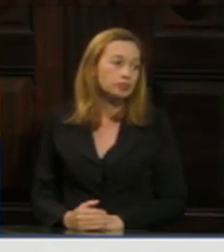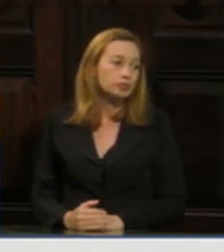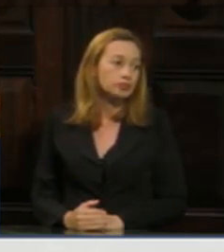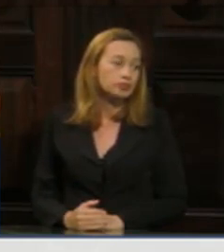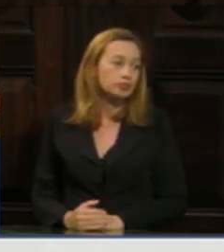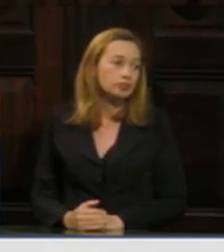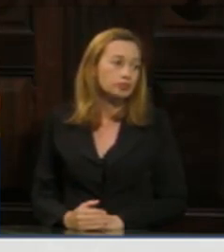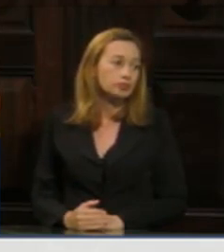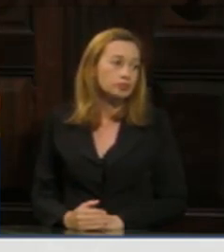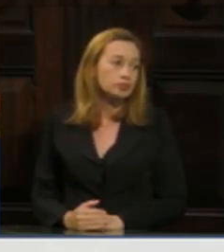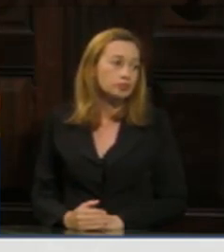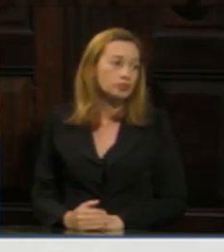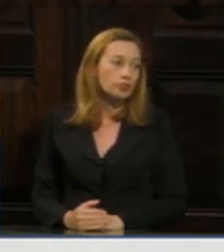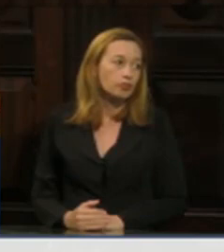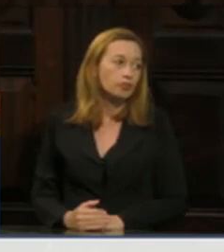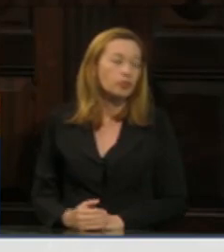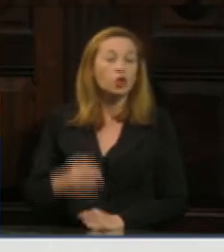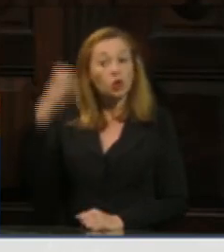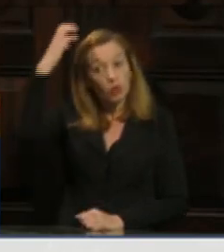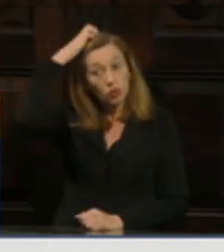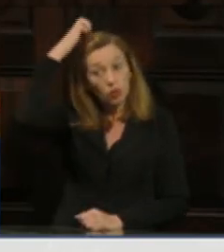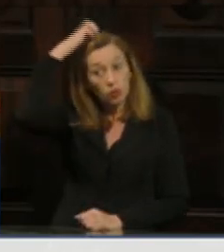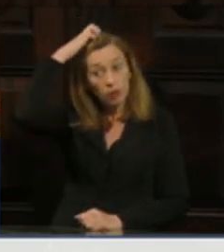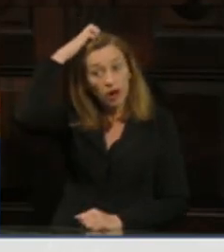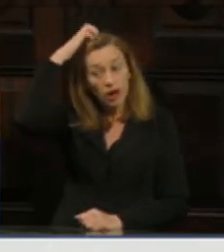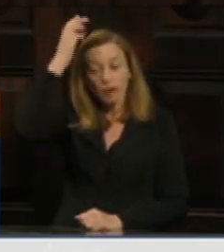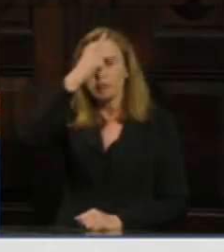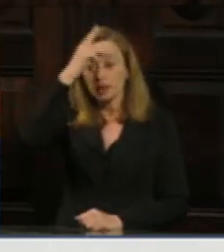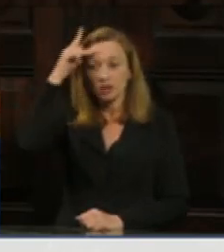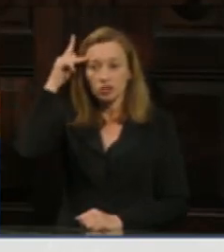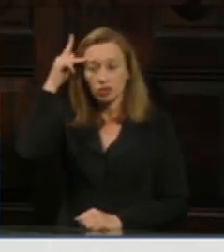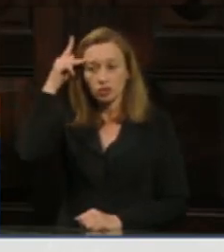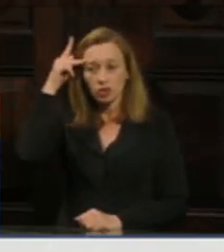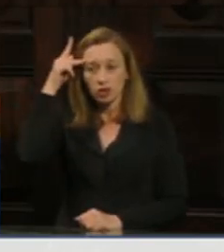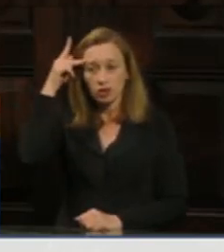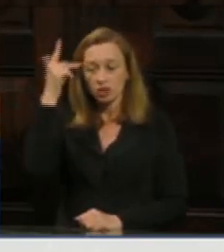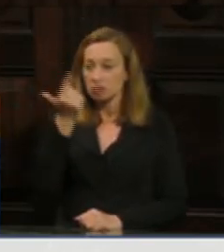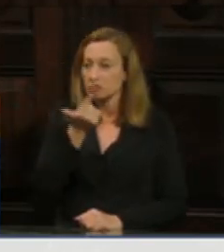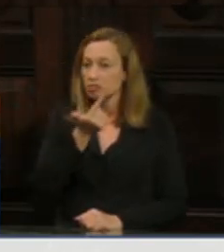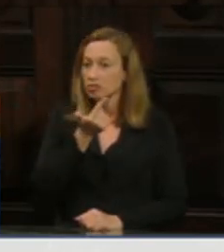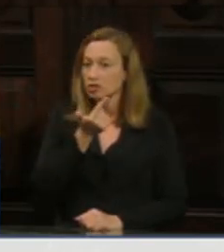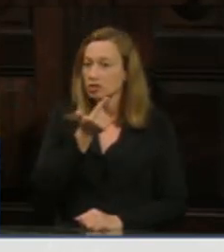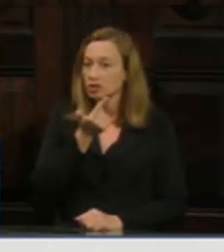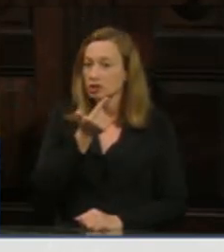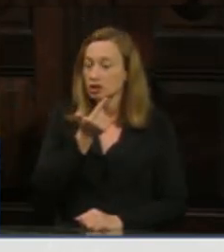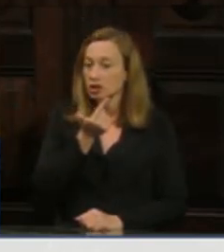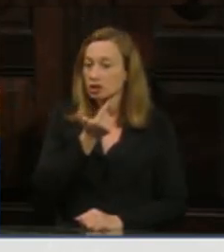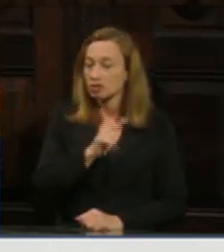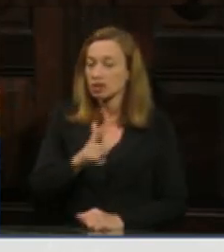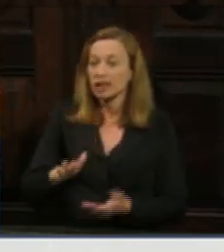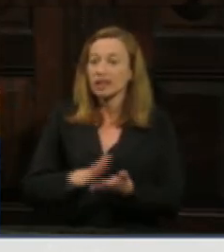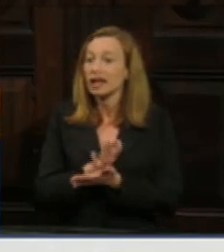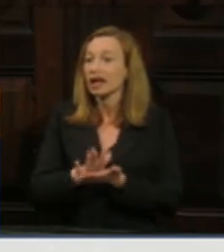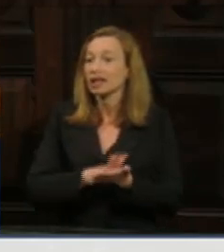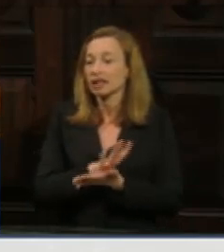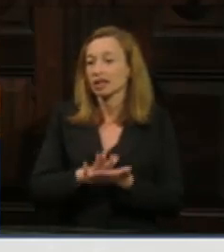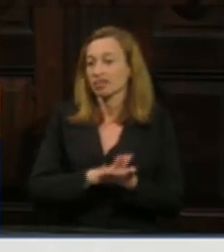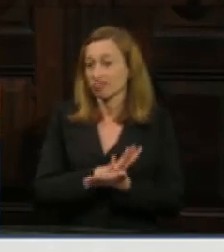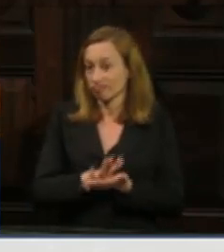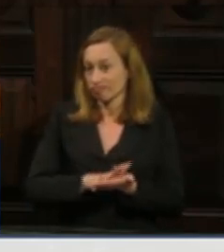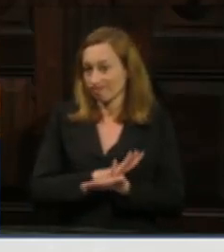Não queremos aqui, como bem falou o deputado Conte Bittencourt, defender o que é errado. Não